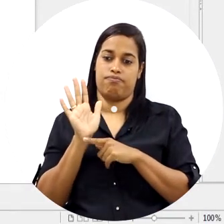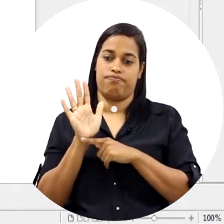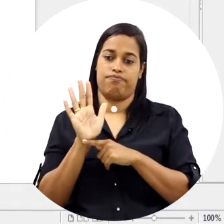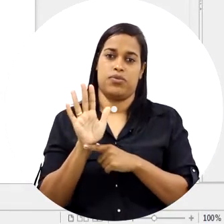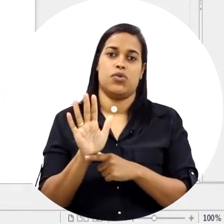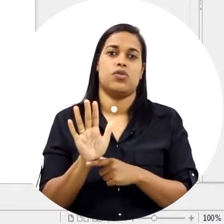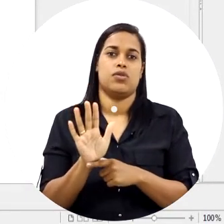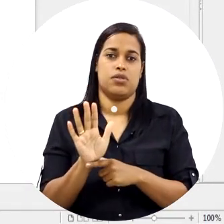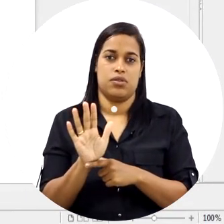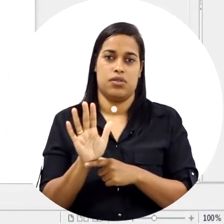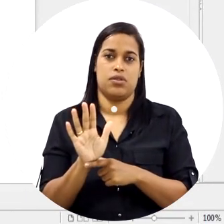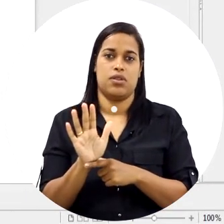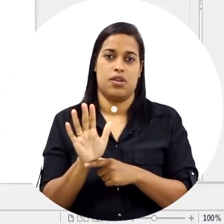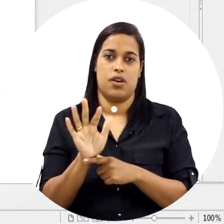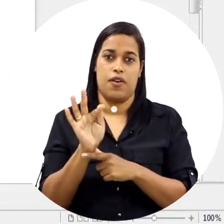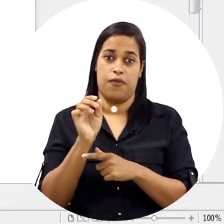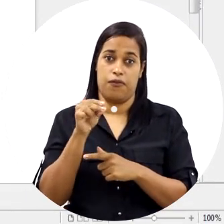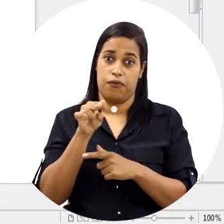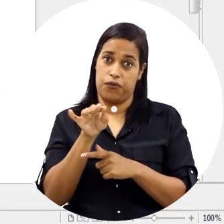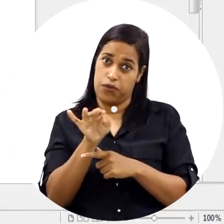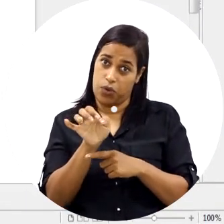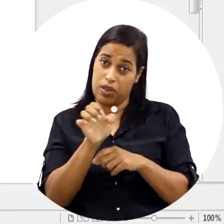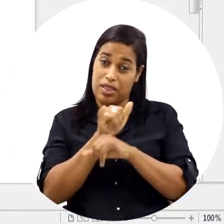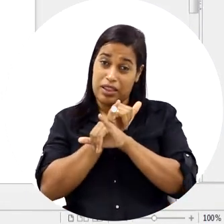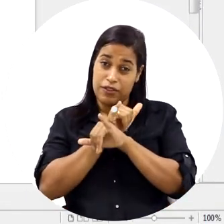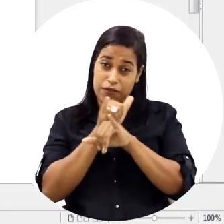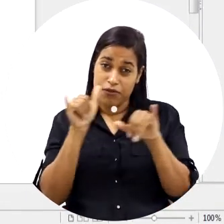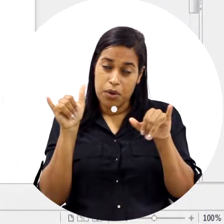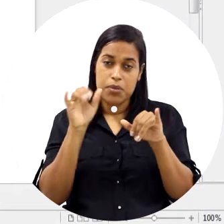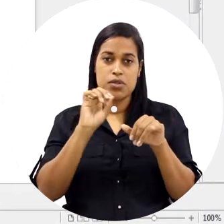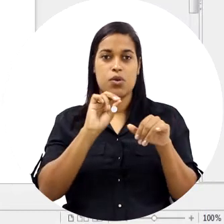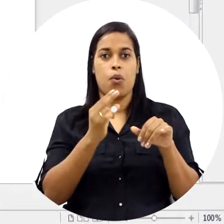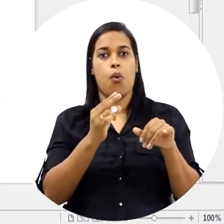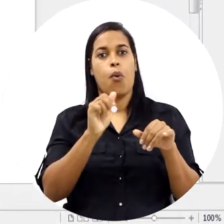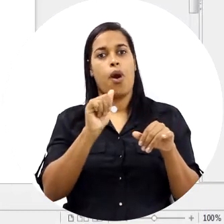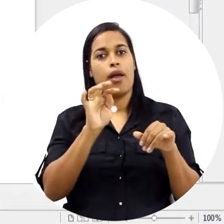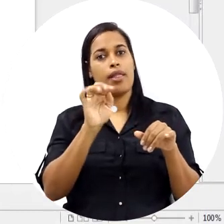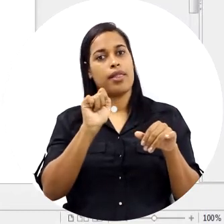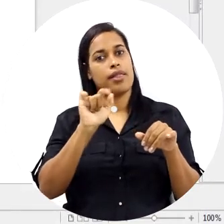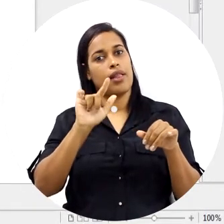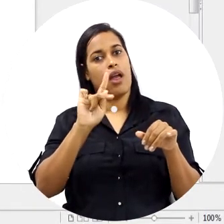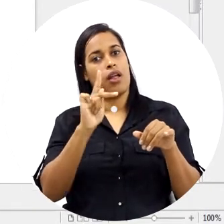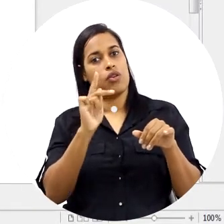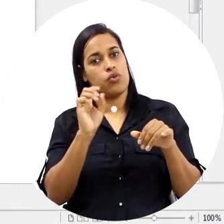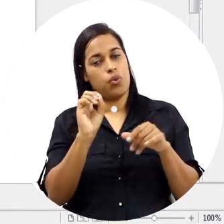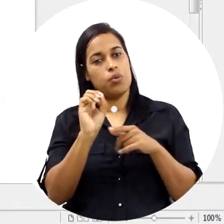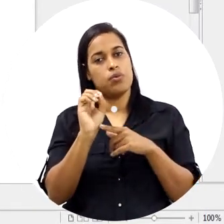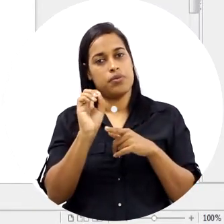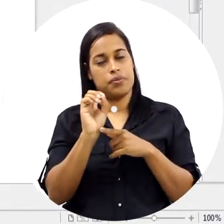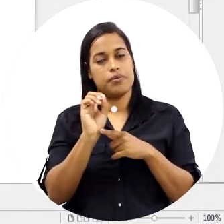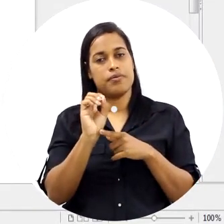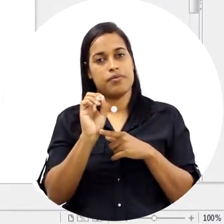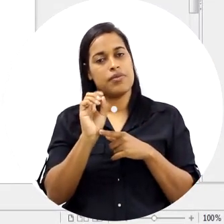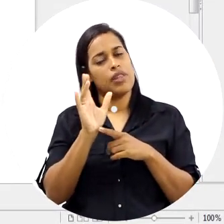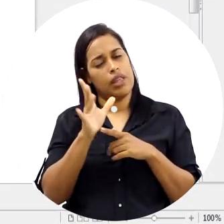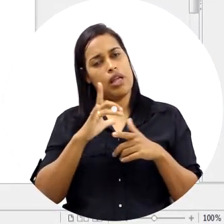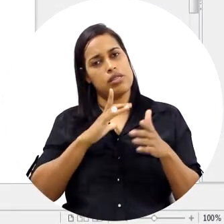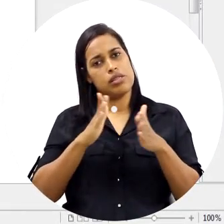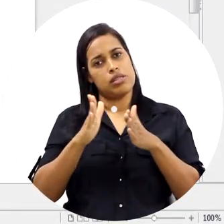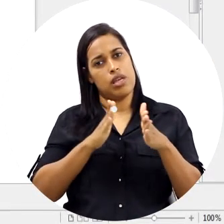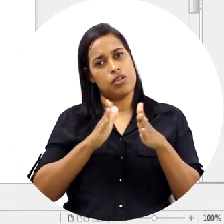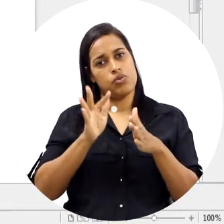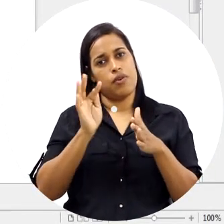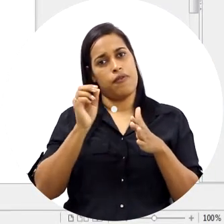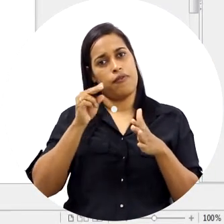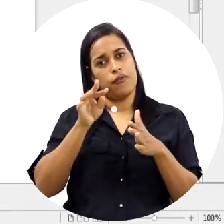exibir, no exibir a opção fonte de dados, ou usar a tecla de atalho F4, também dá acesso à fonte de dados.